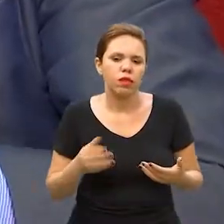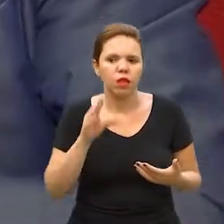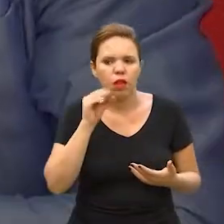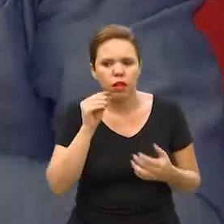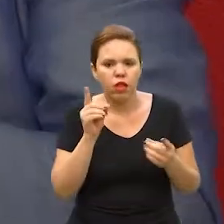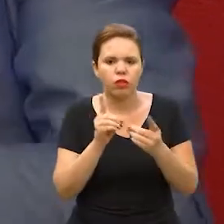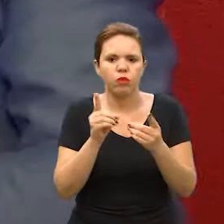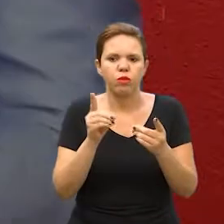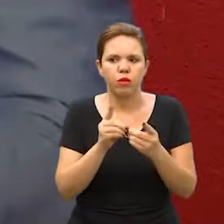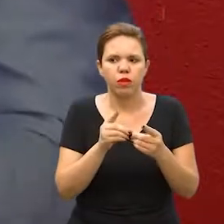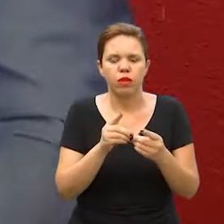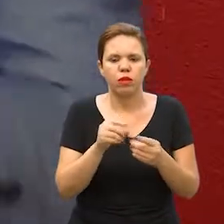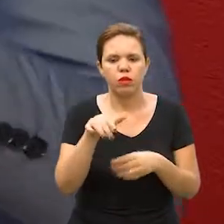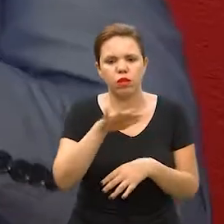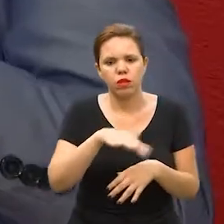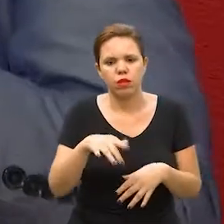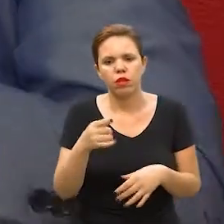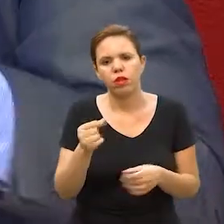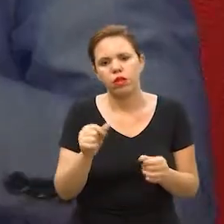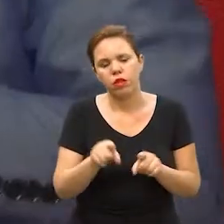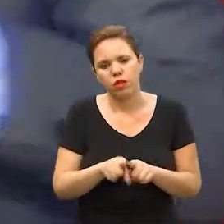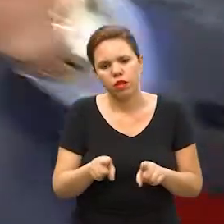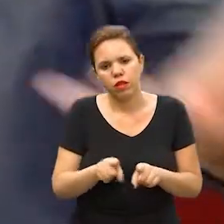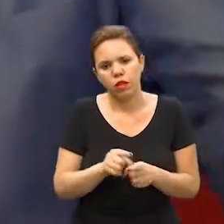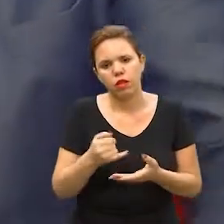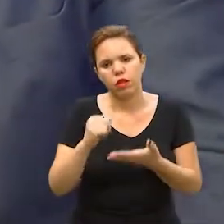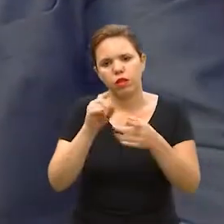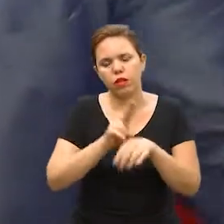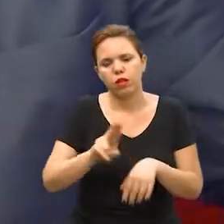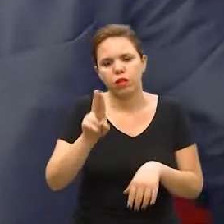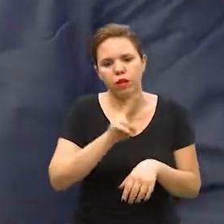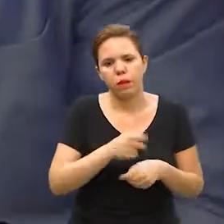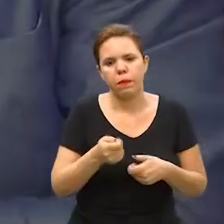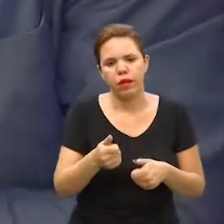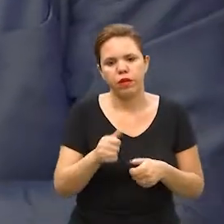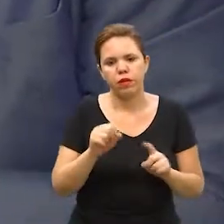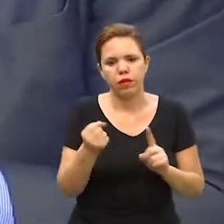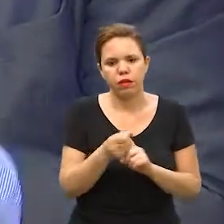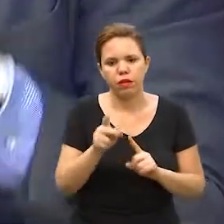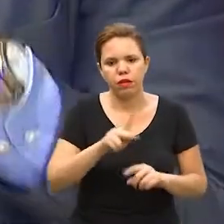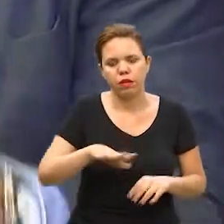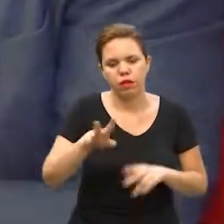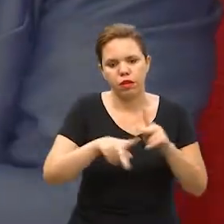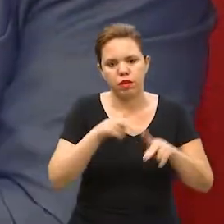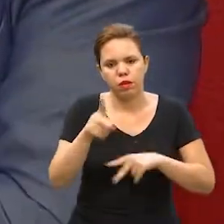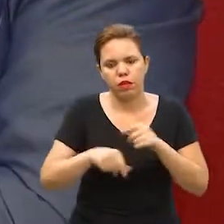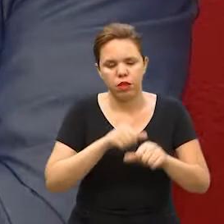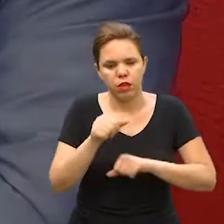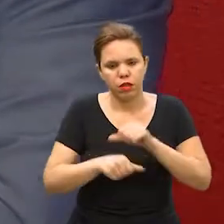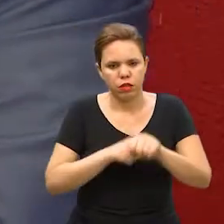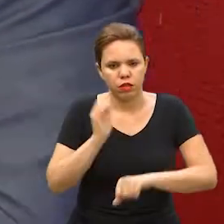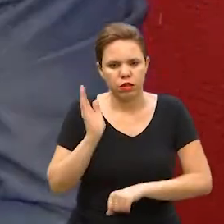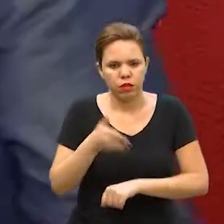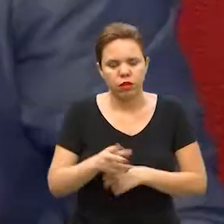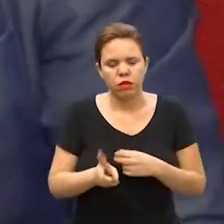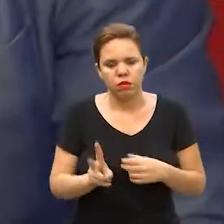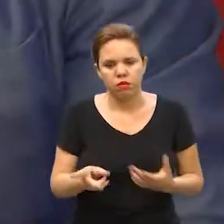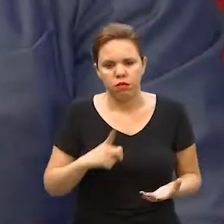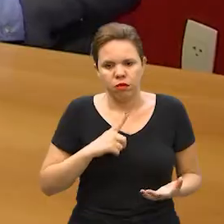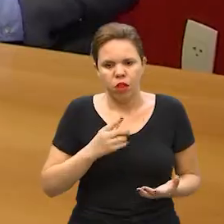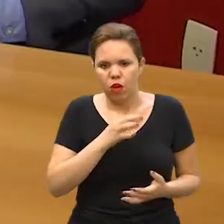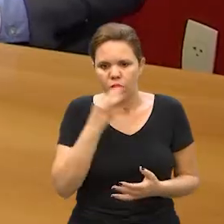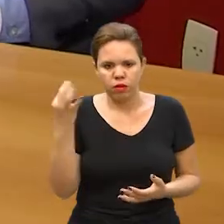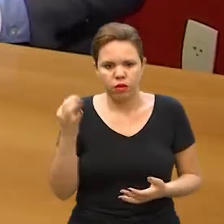serviços ou para dinheiros do imposto que são utilizados para o benefício da sociedade. Então, esse impacto indireto é